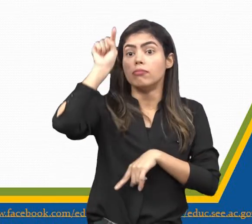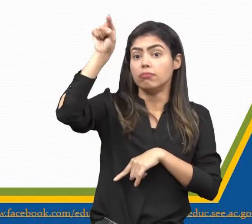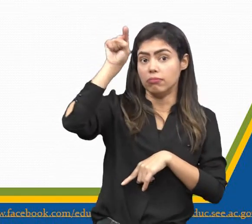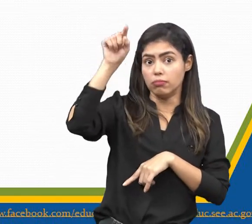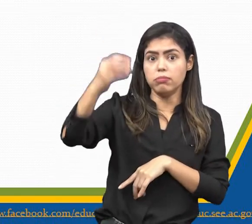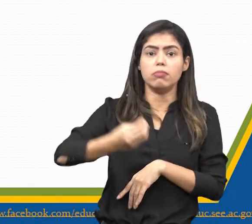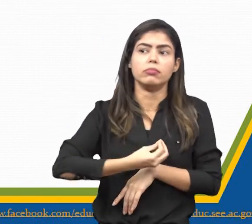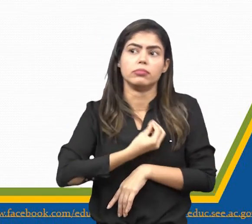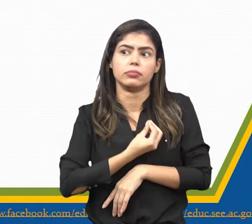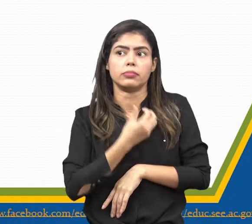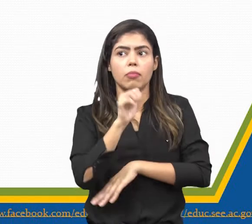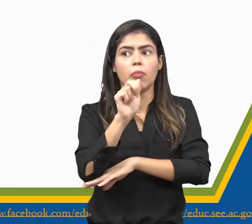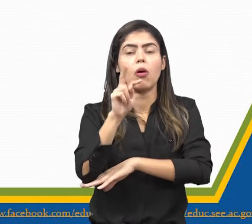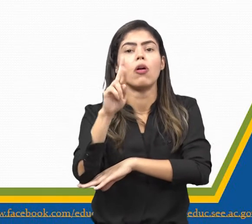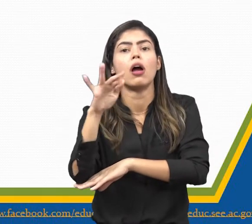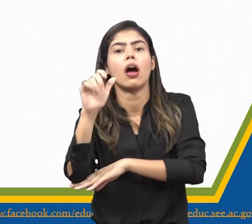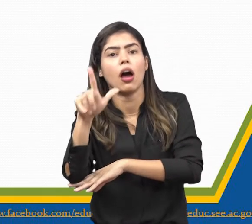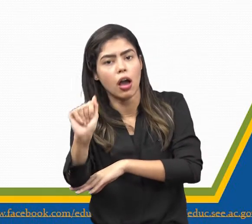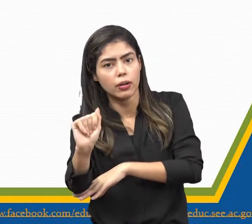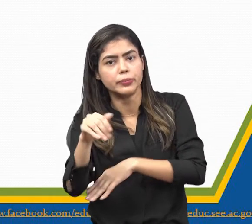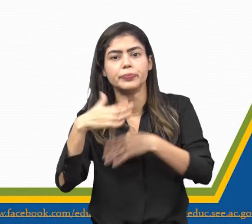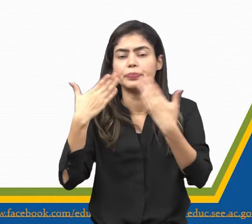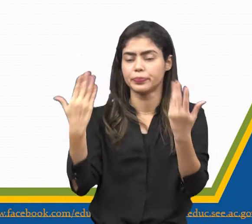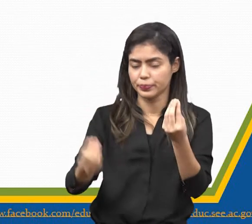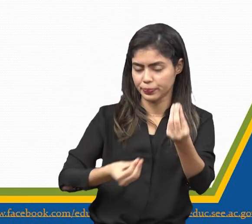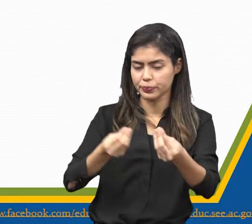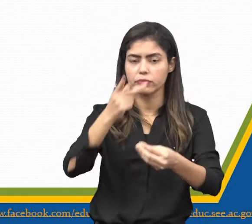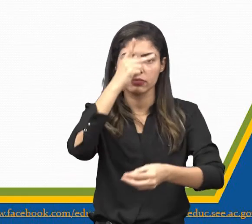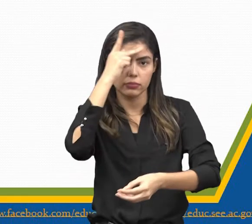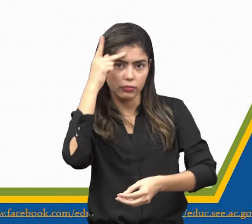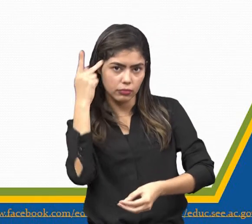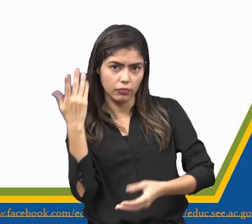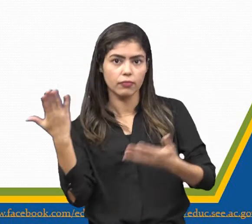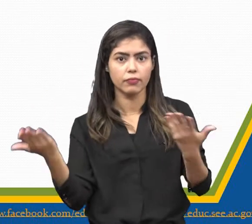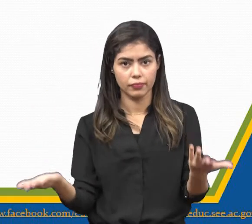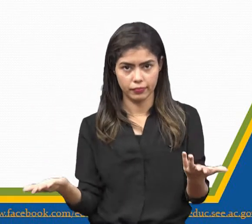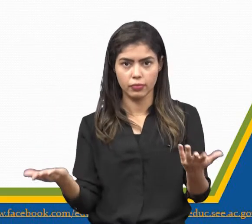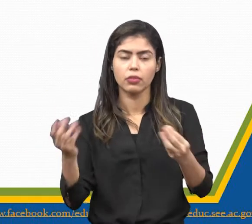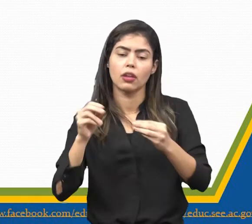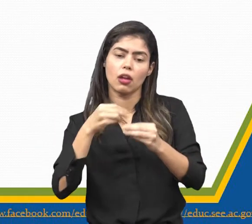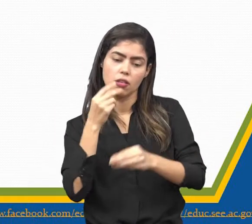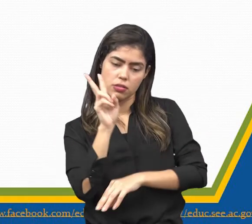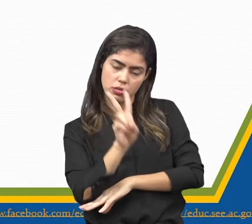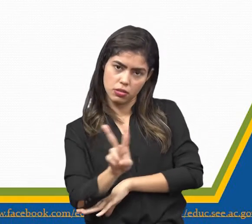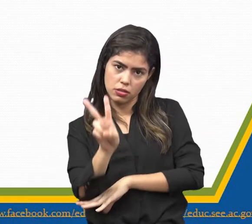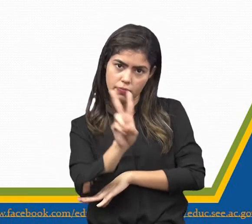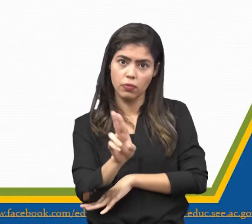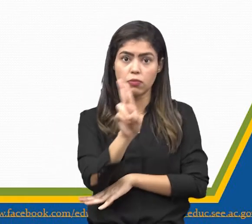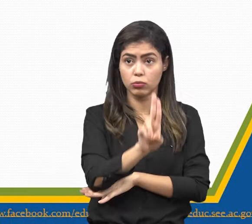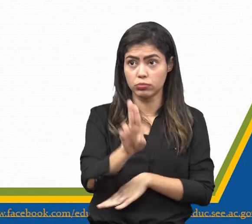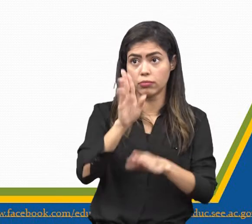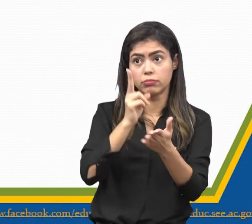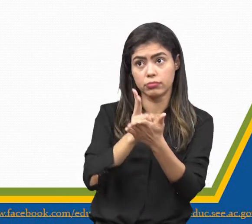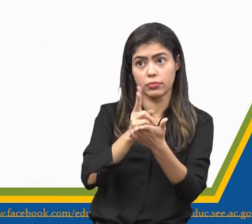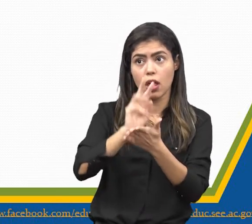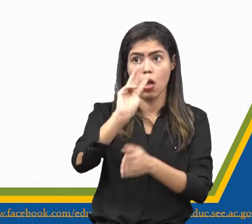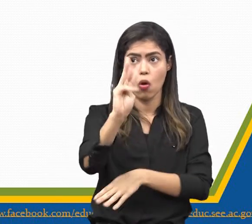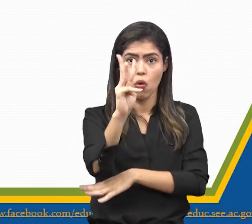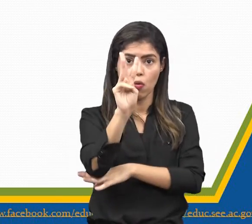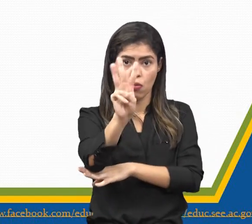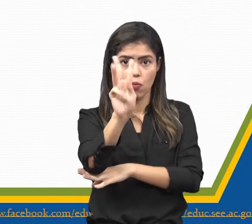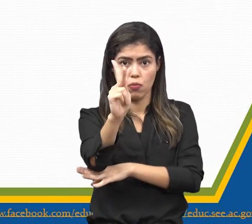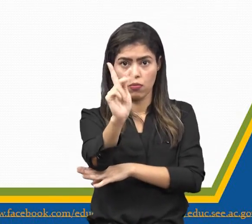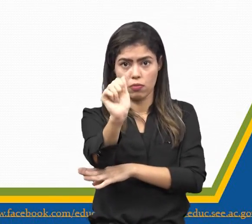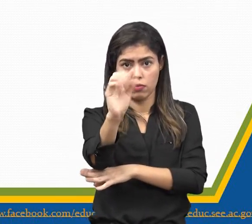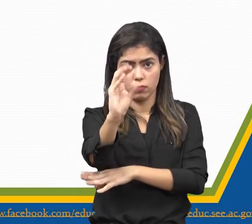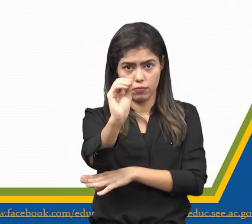que vive lá na Austrália. Então, como eu estou falando de uma pessoa, eu vou usar o pronome relativo who para poder fechar essa informação para